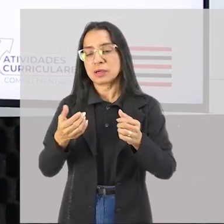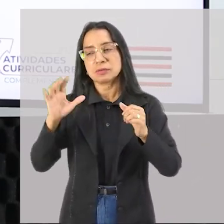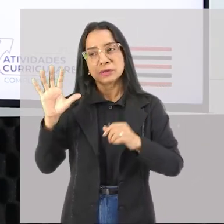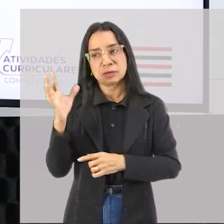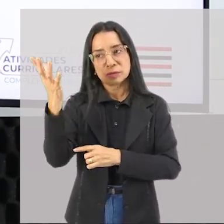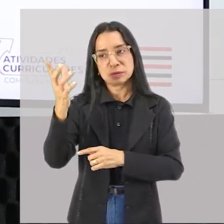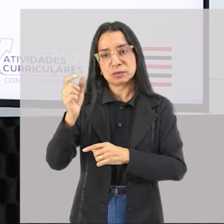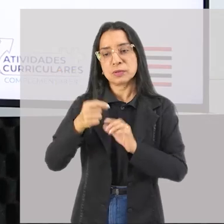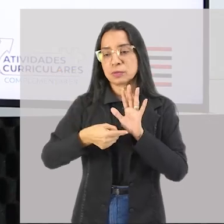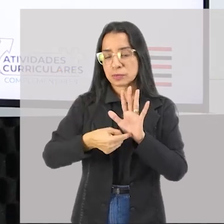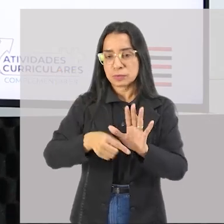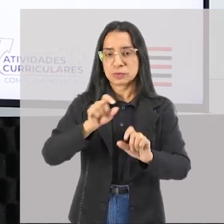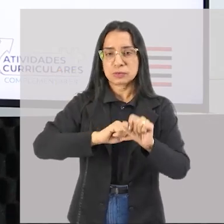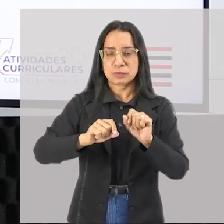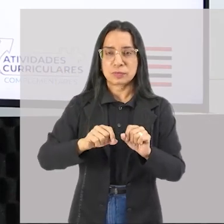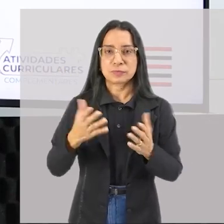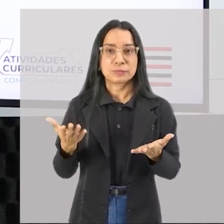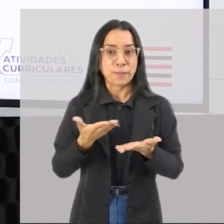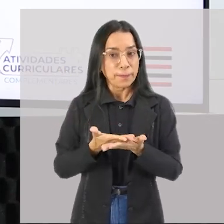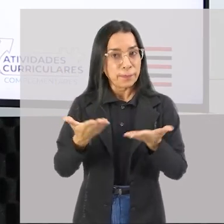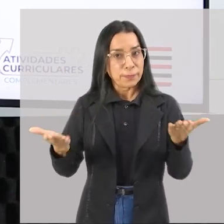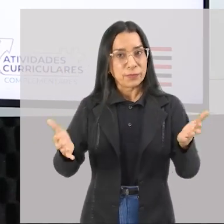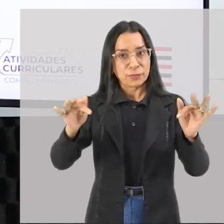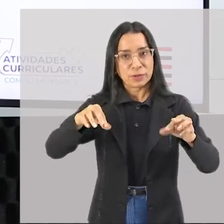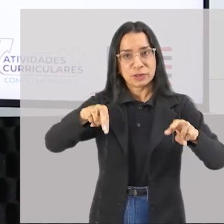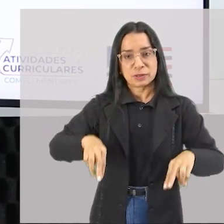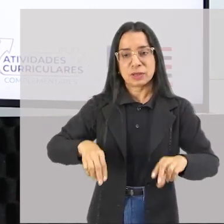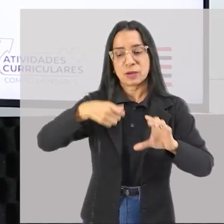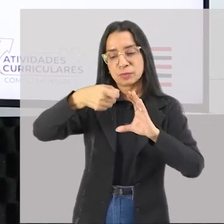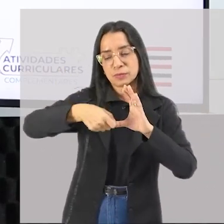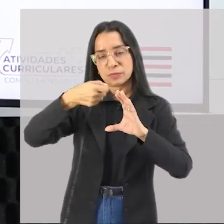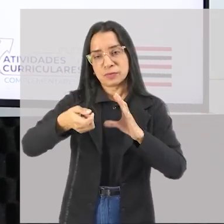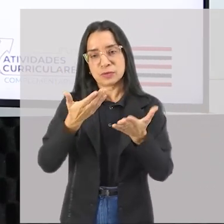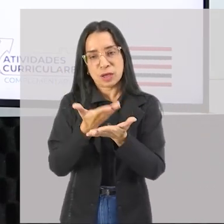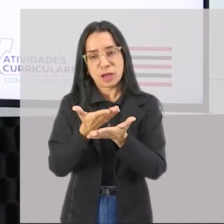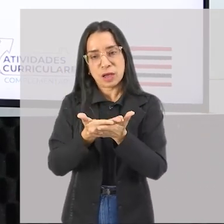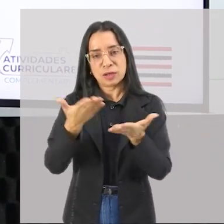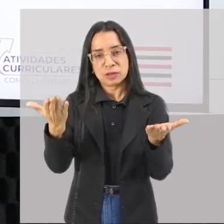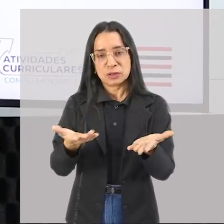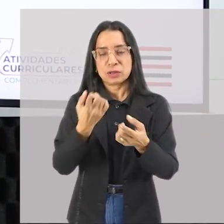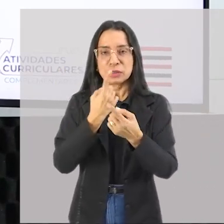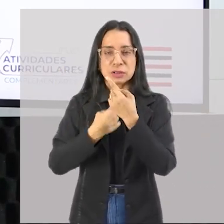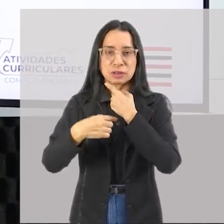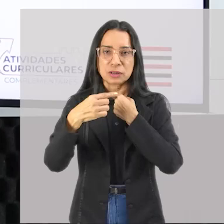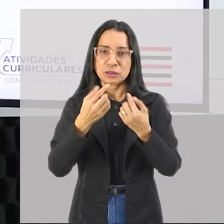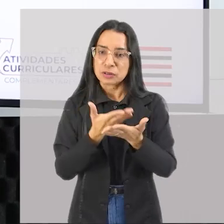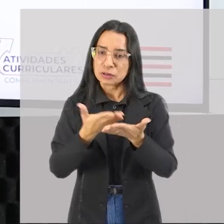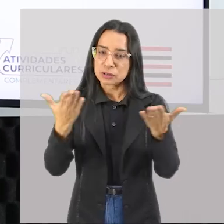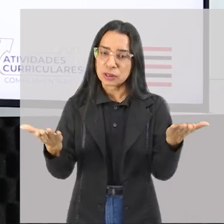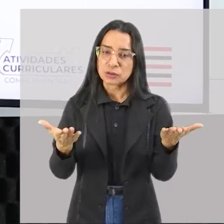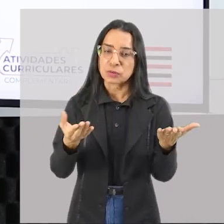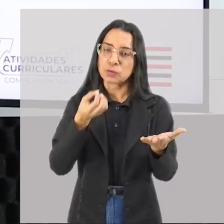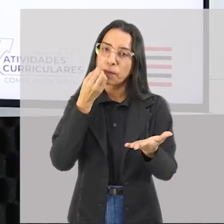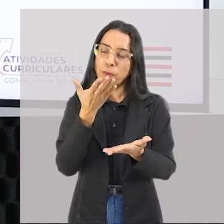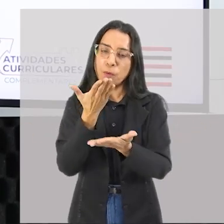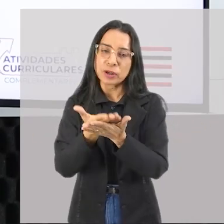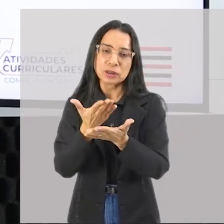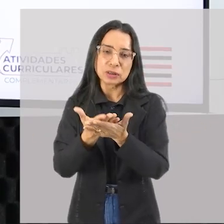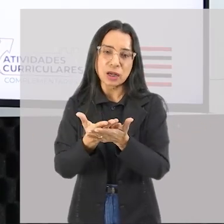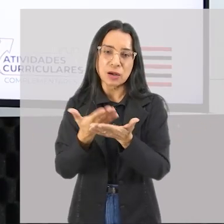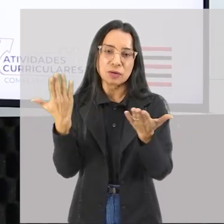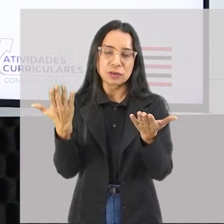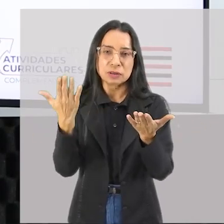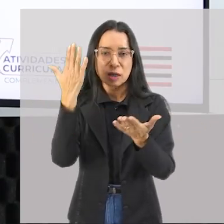colocou. Pessoal, nós encerramos mais um vídeo, mais uma aula de hoje. Desejo a todos muito sucesso, boas aulas. Não deixem